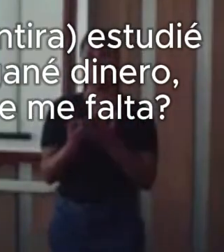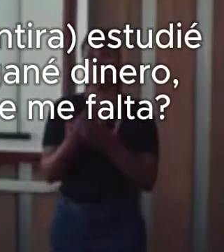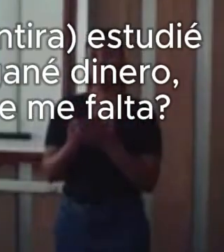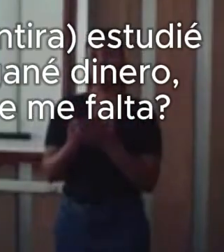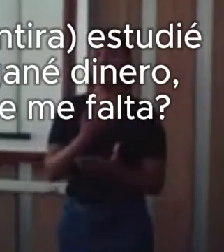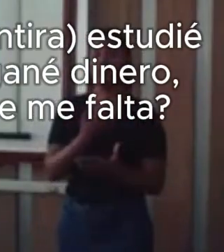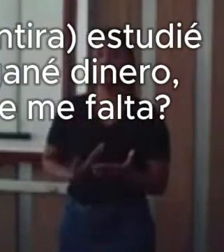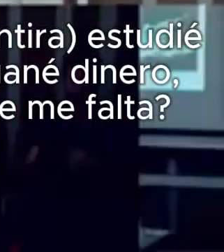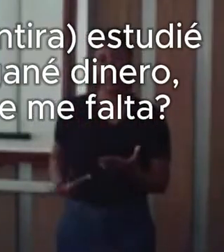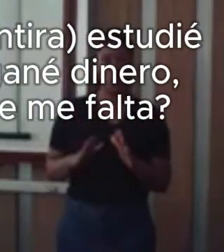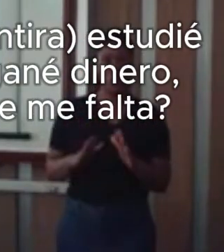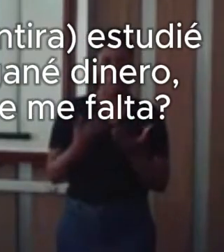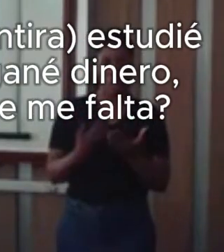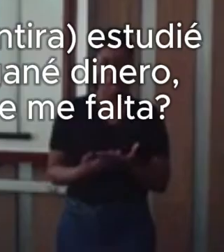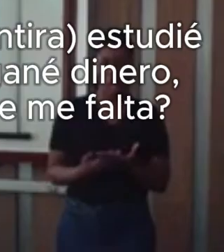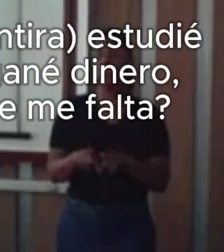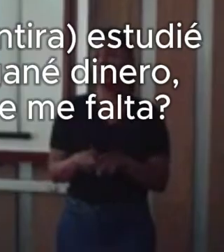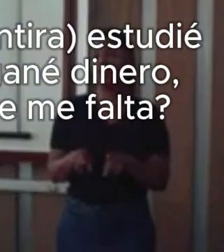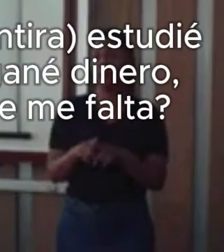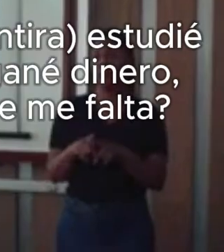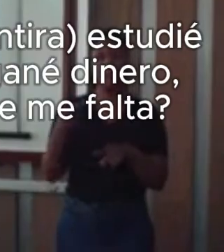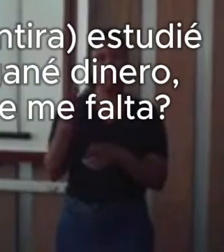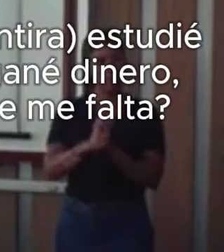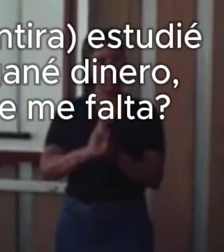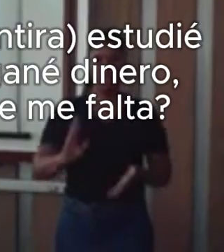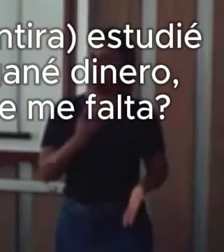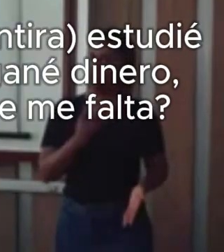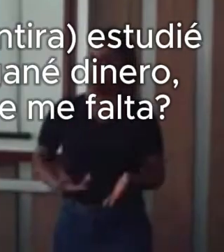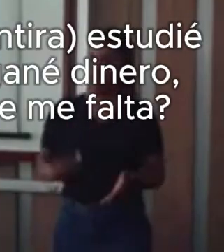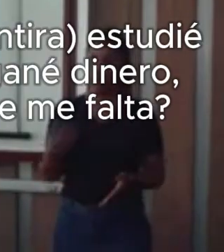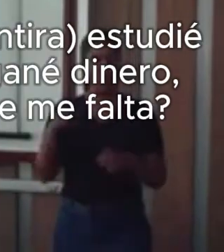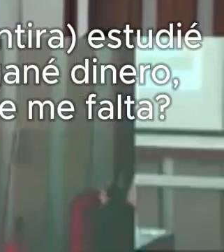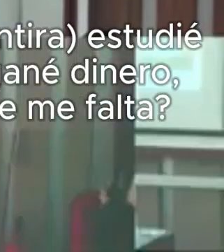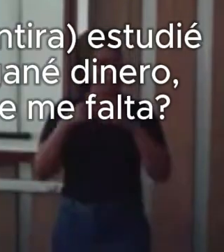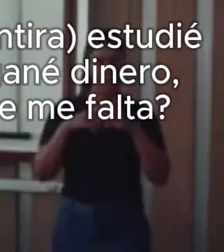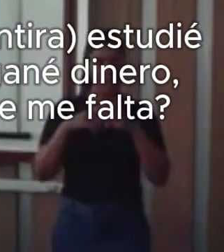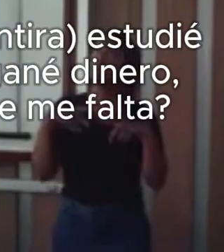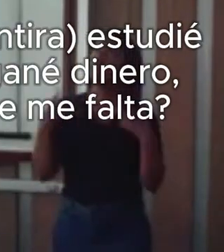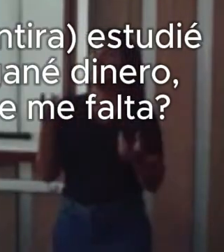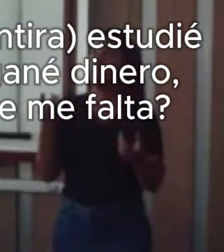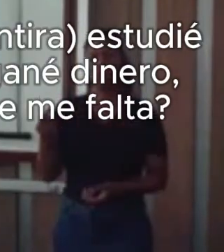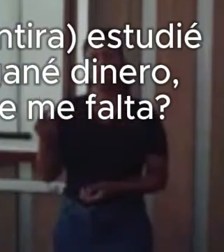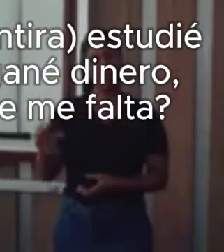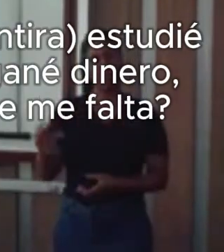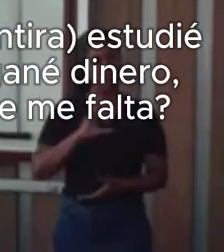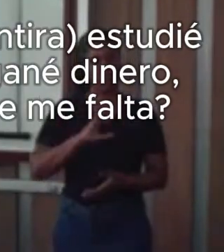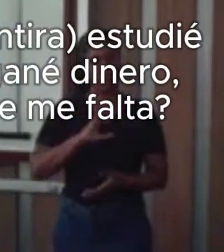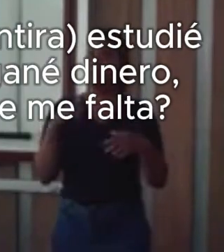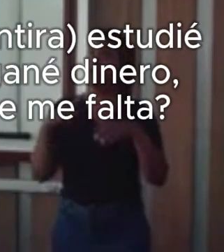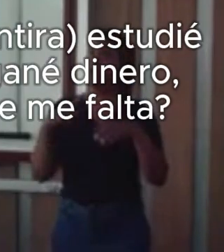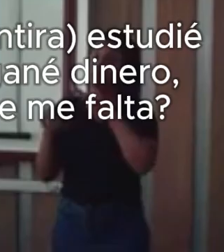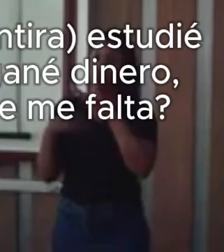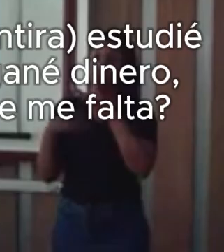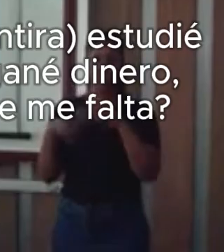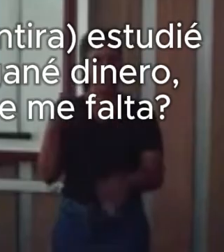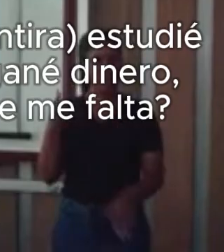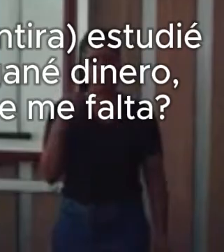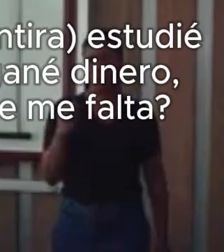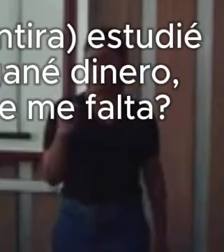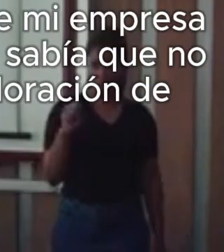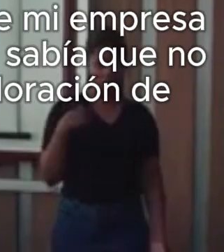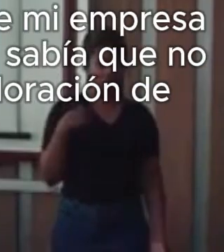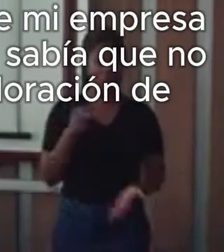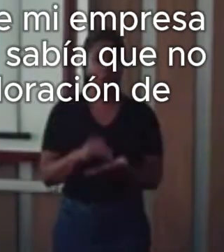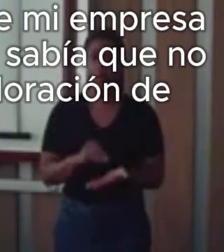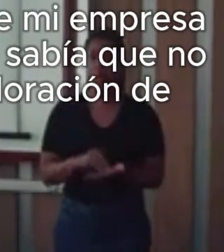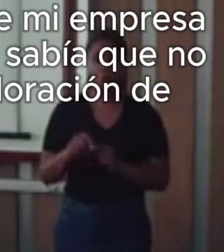universidade pública, sou médico, já ganhei dinheiro, tenho empresa, tenho tudo, tá? tenho 80 e tantos anos, o que me falta?